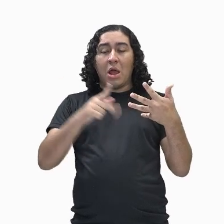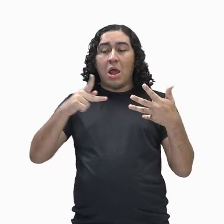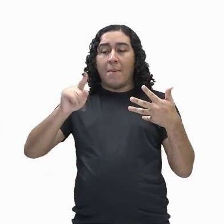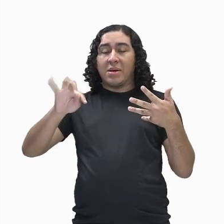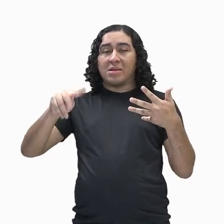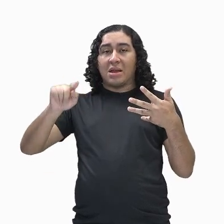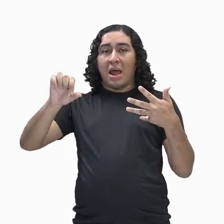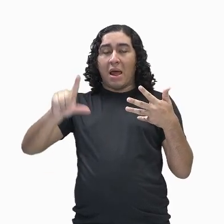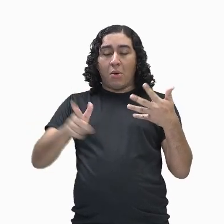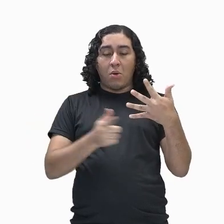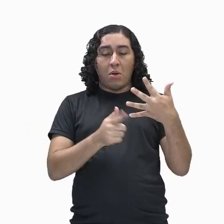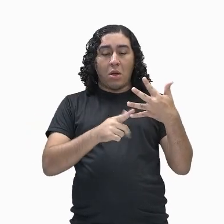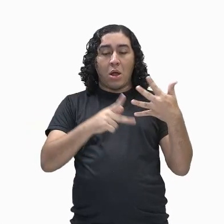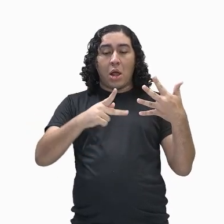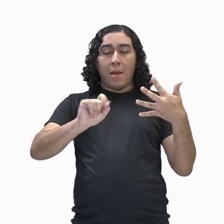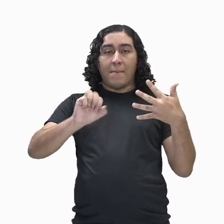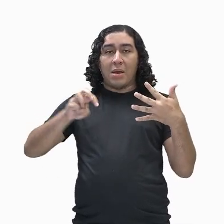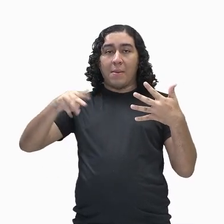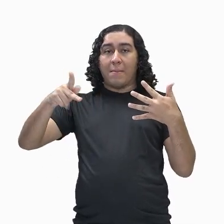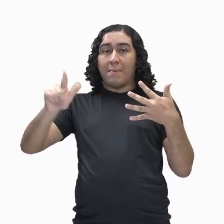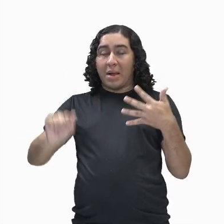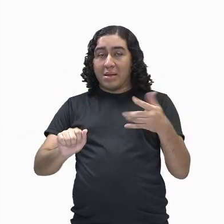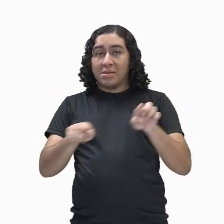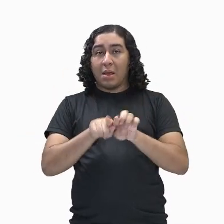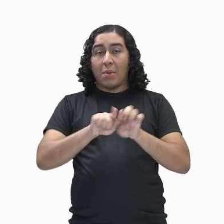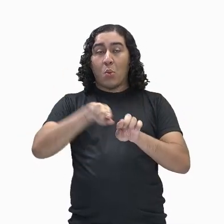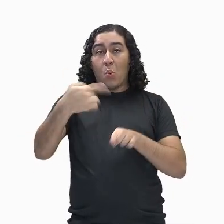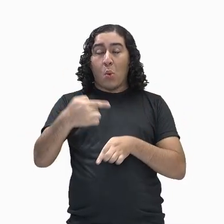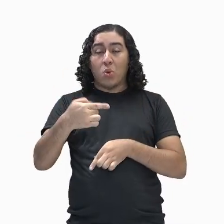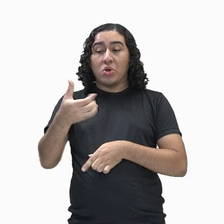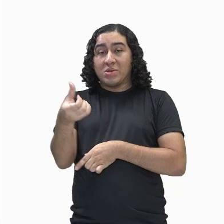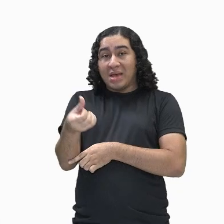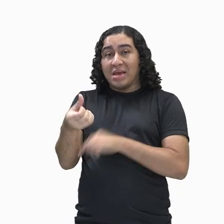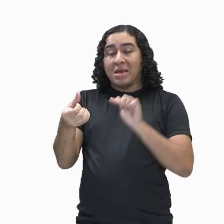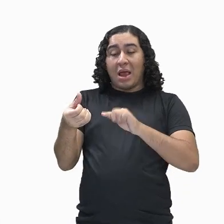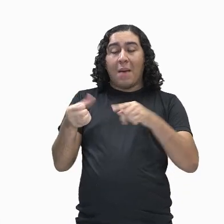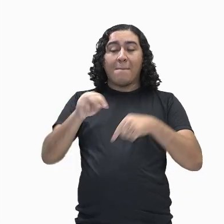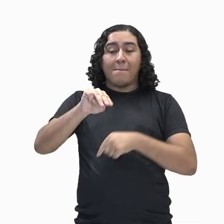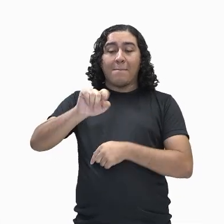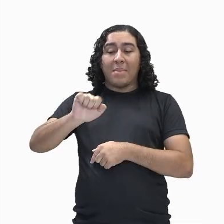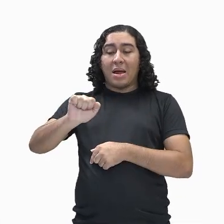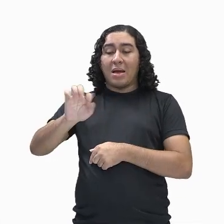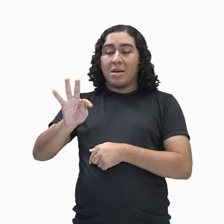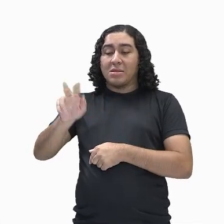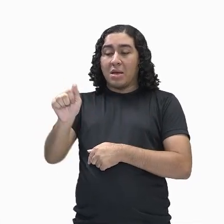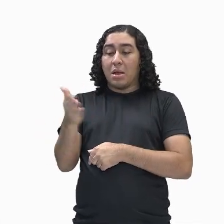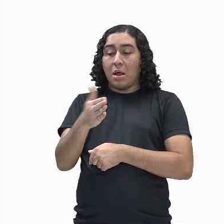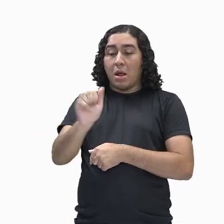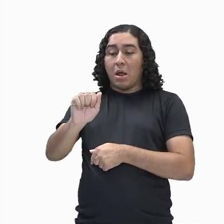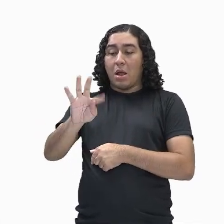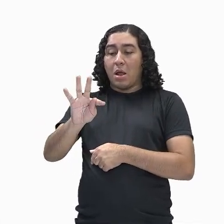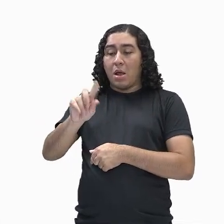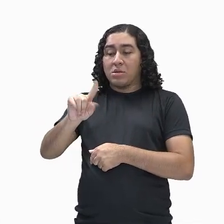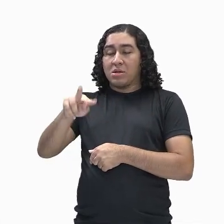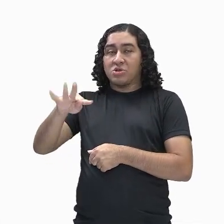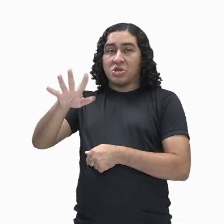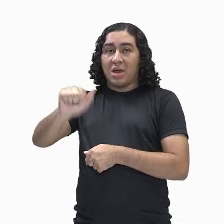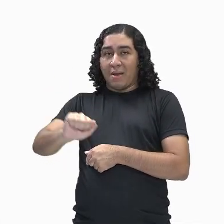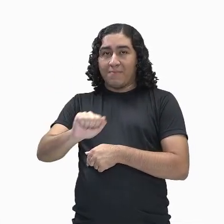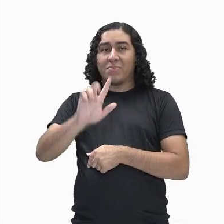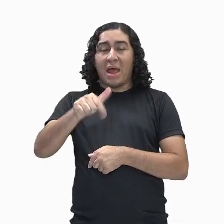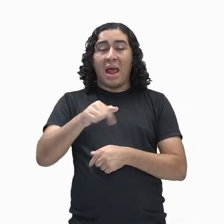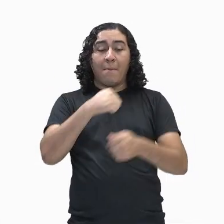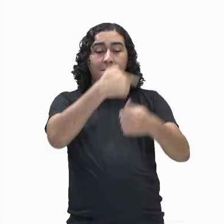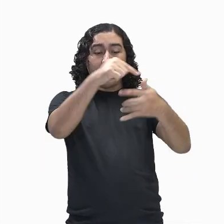Pampa e Mata Atlântica, tá? Então, aí a gente consegue observar com mais detalhes os 6 biomas que fazem parte dos